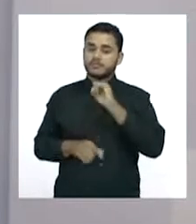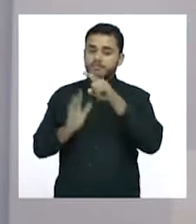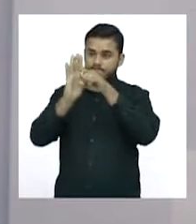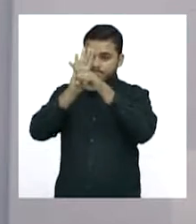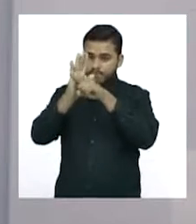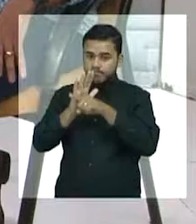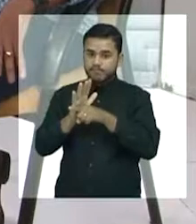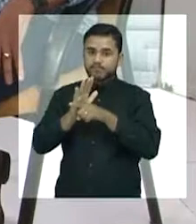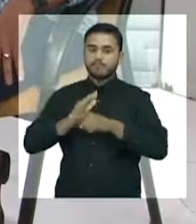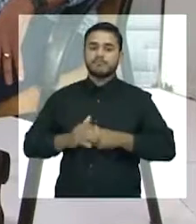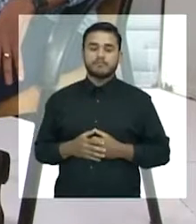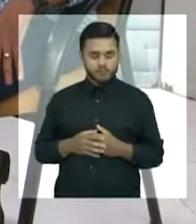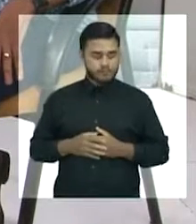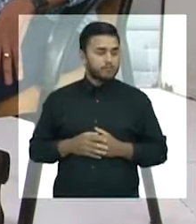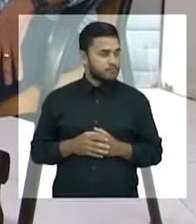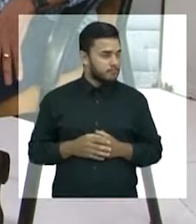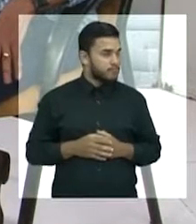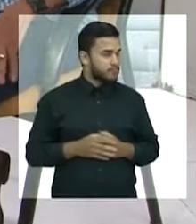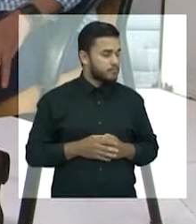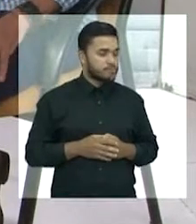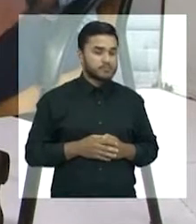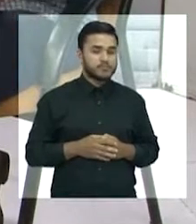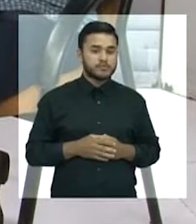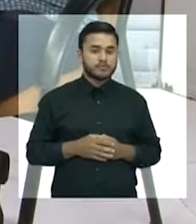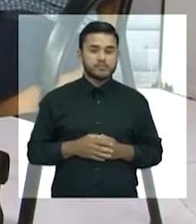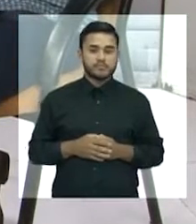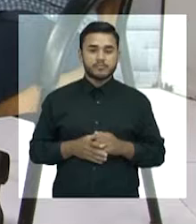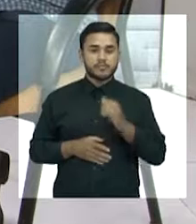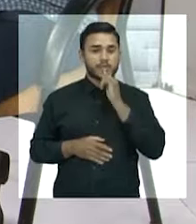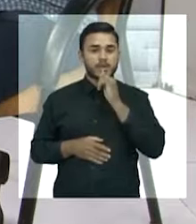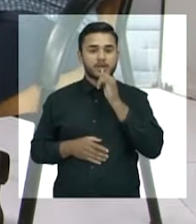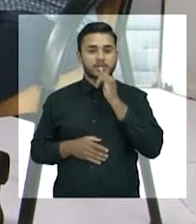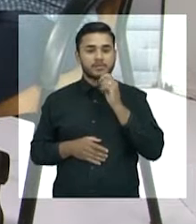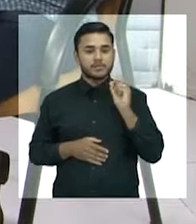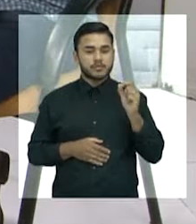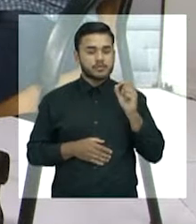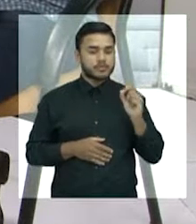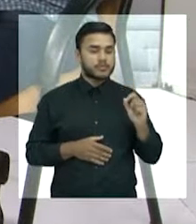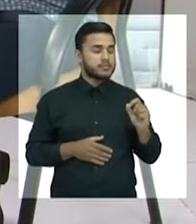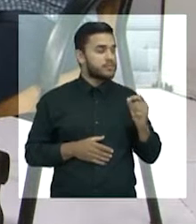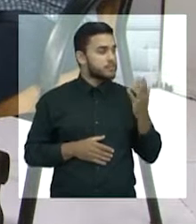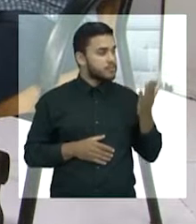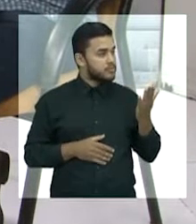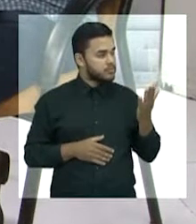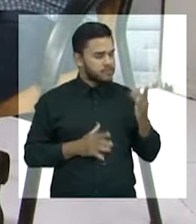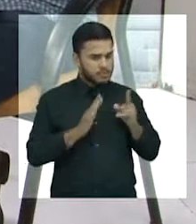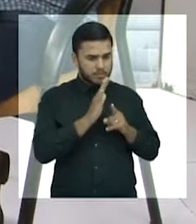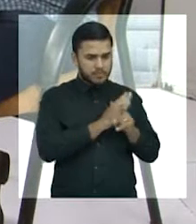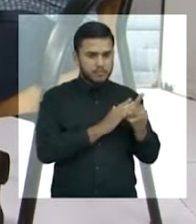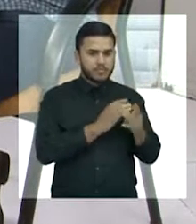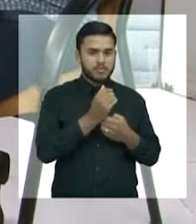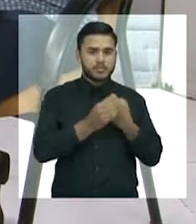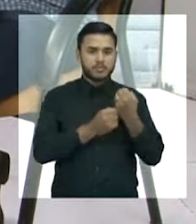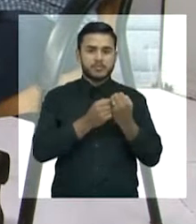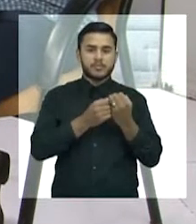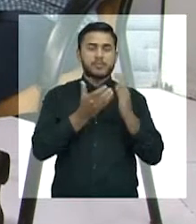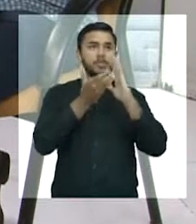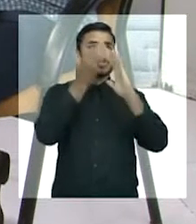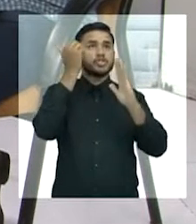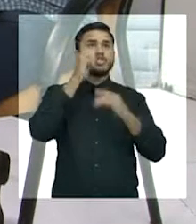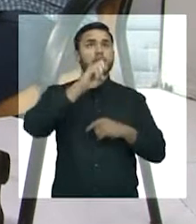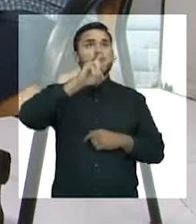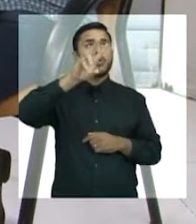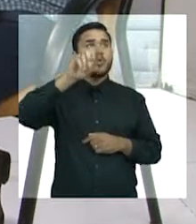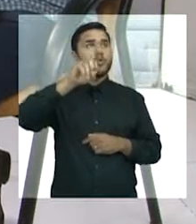vezes. Muito bom. Bom, aqui eu tenho do Centro de Zoonoses medidas de controle, então, assim, retirar ninhos e ovos, eu vou